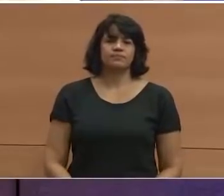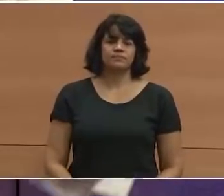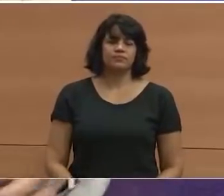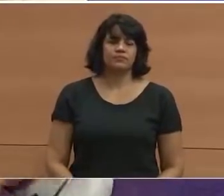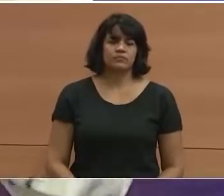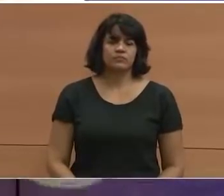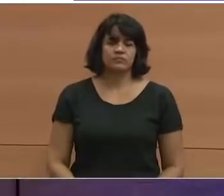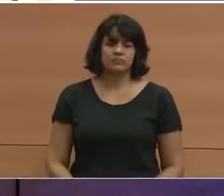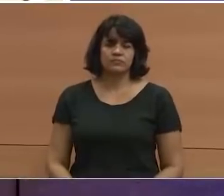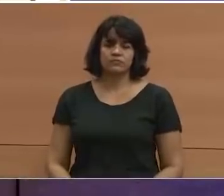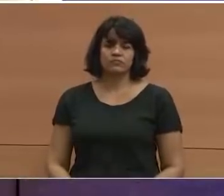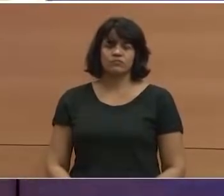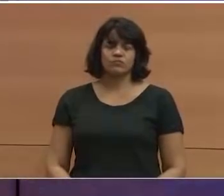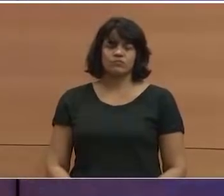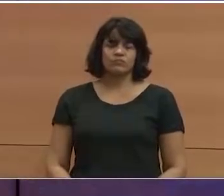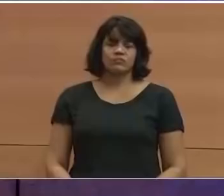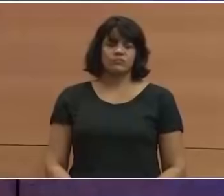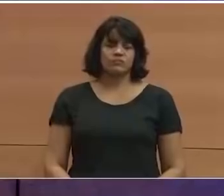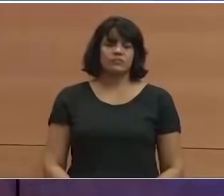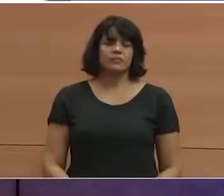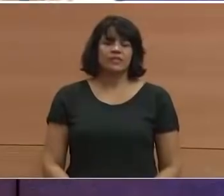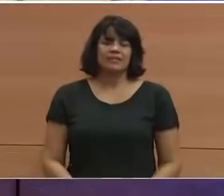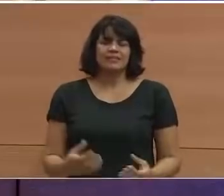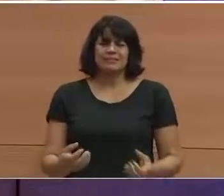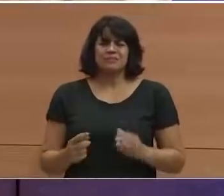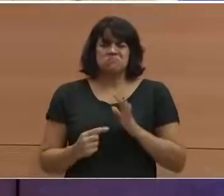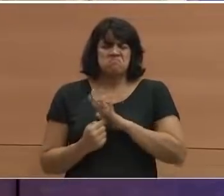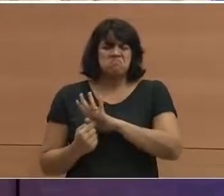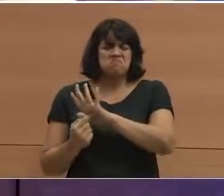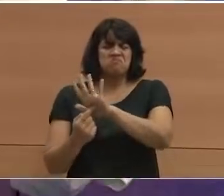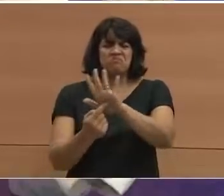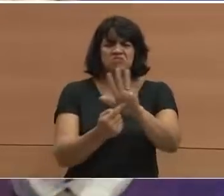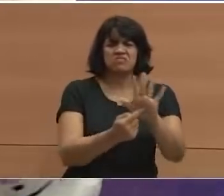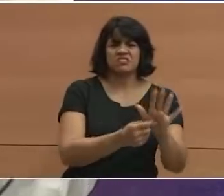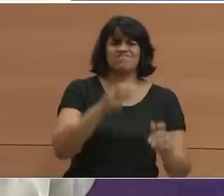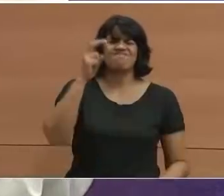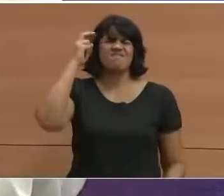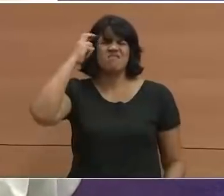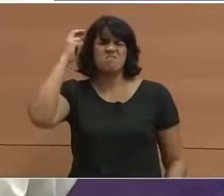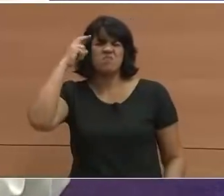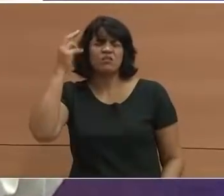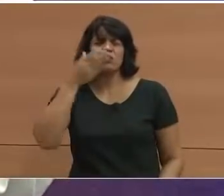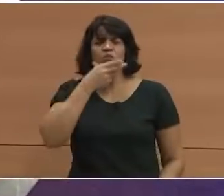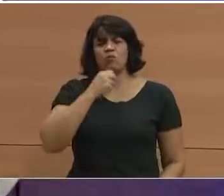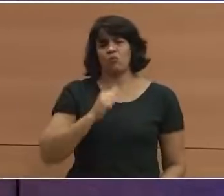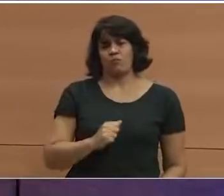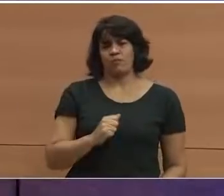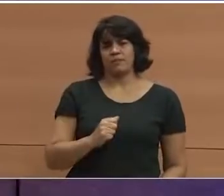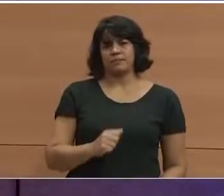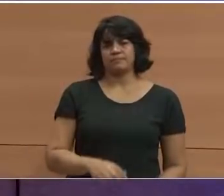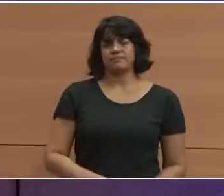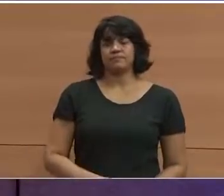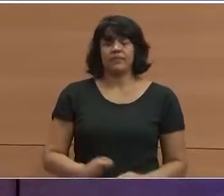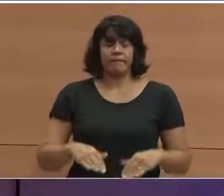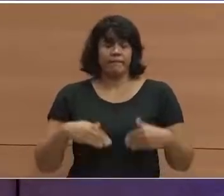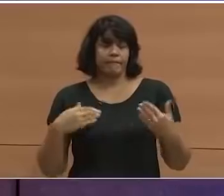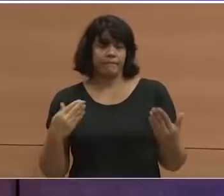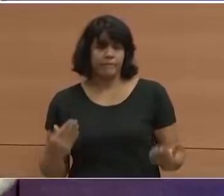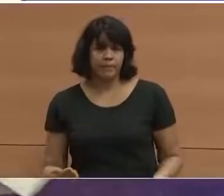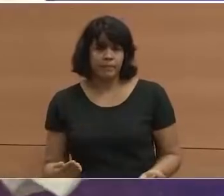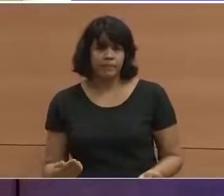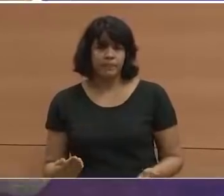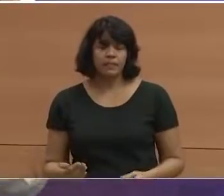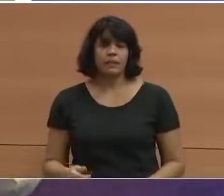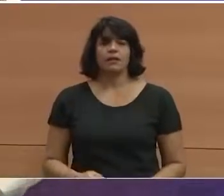de convencimento, né, da lógica humana, da sabedoria humana. Então, Apolo, ele